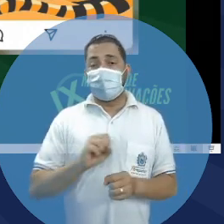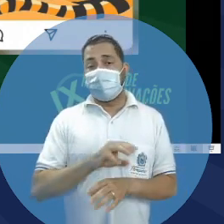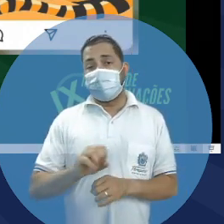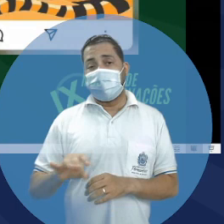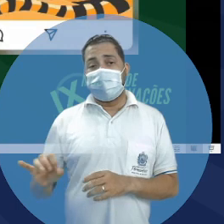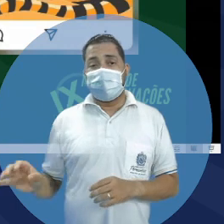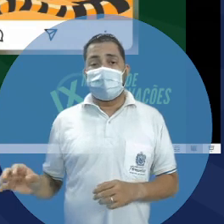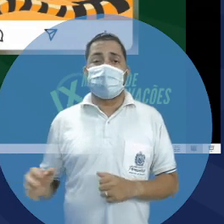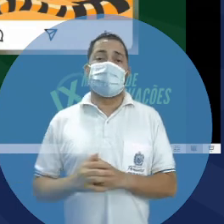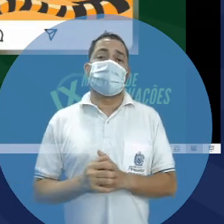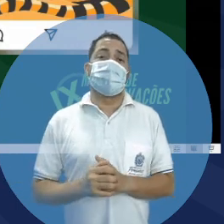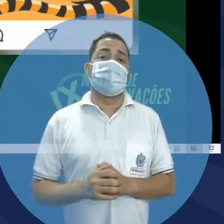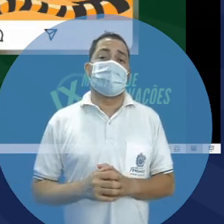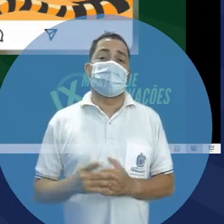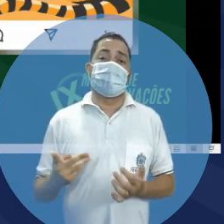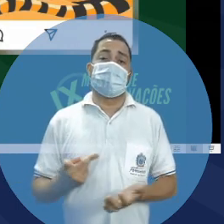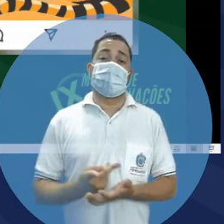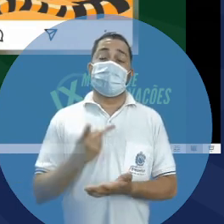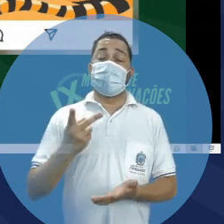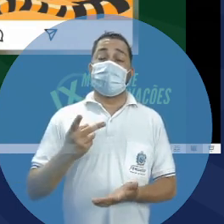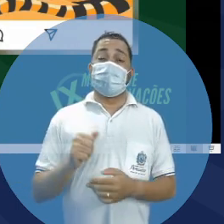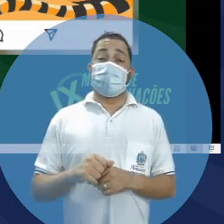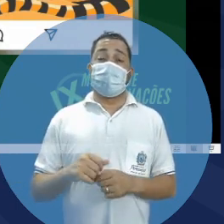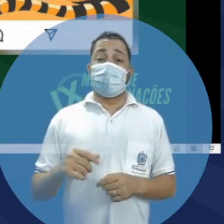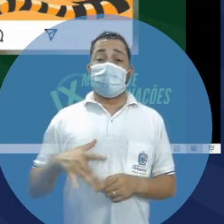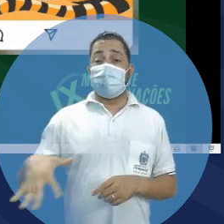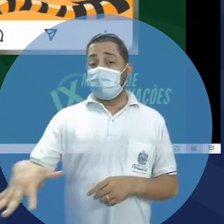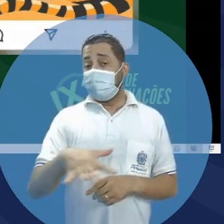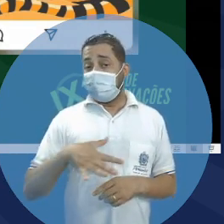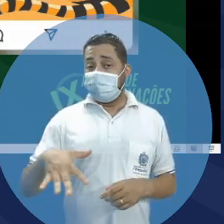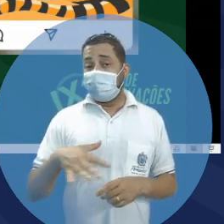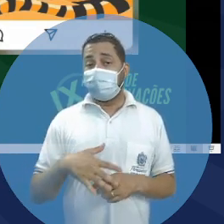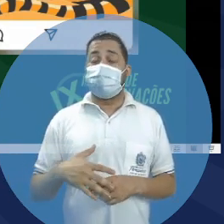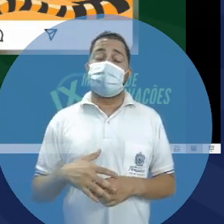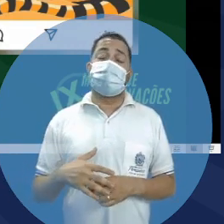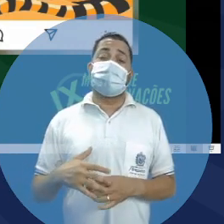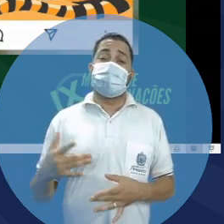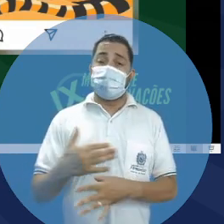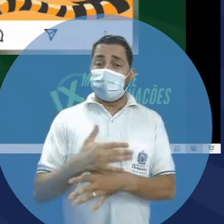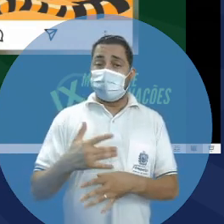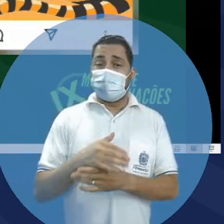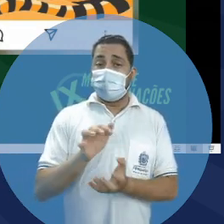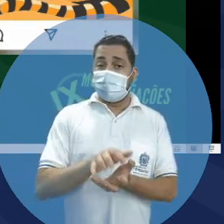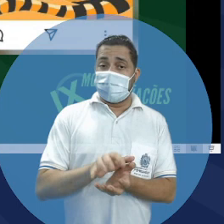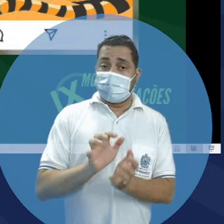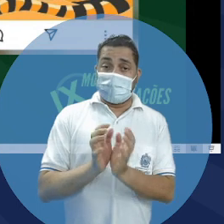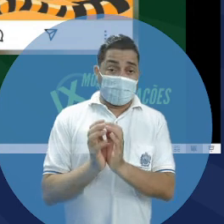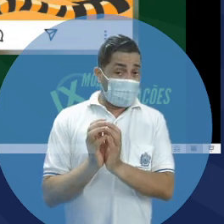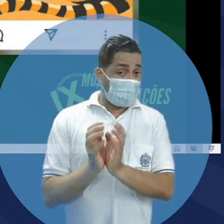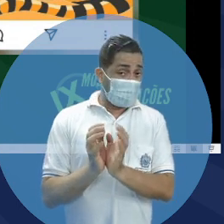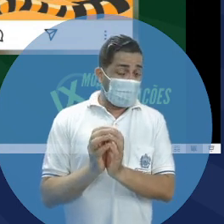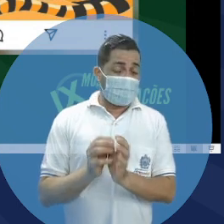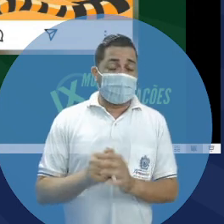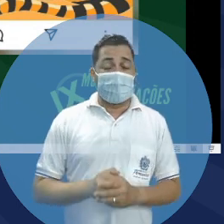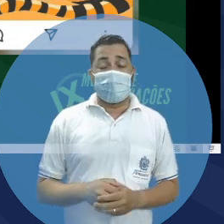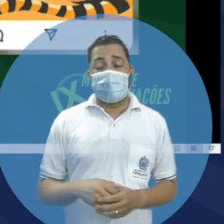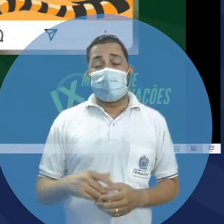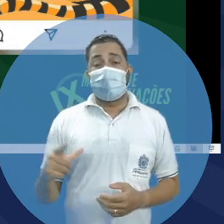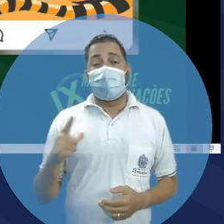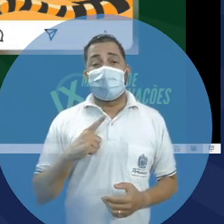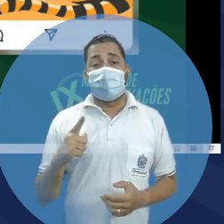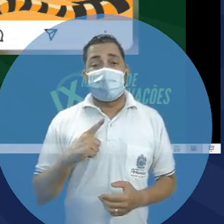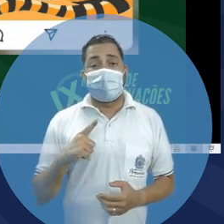aconteceram na região metropolitana do Recife, inclusive. A gente teve a utilização do pronome